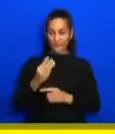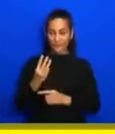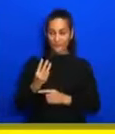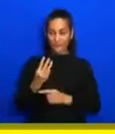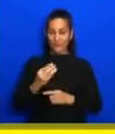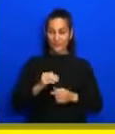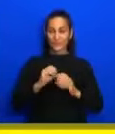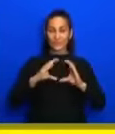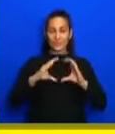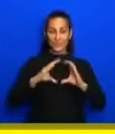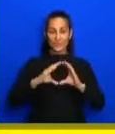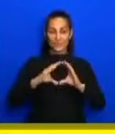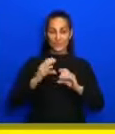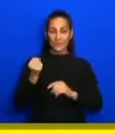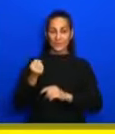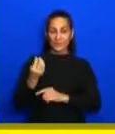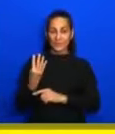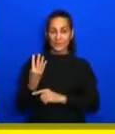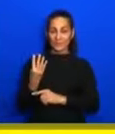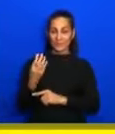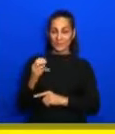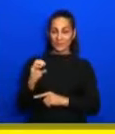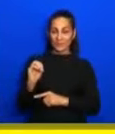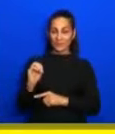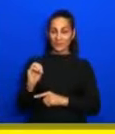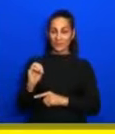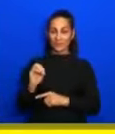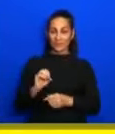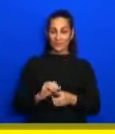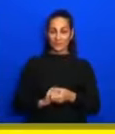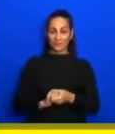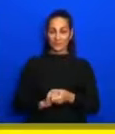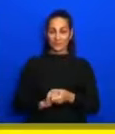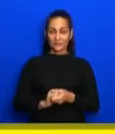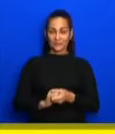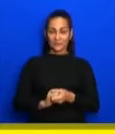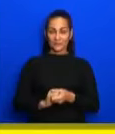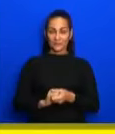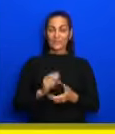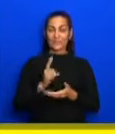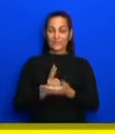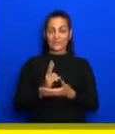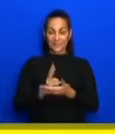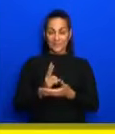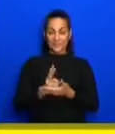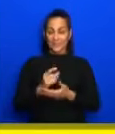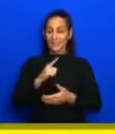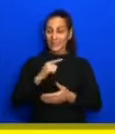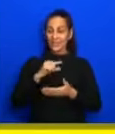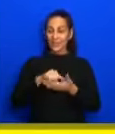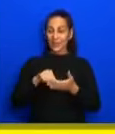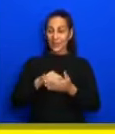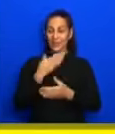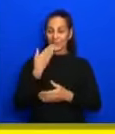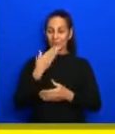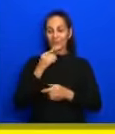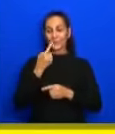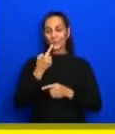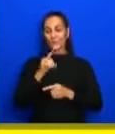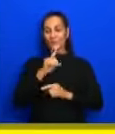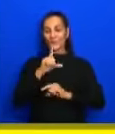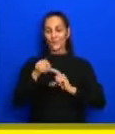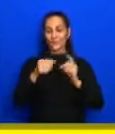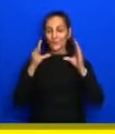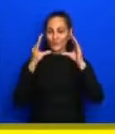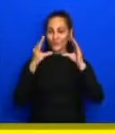3. Bola branca número 40. Branca 40. Na sequência tem Loto Fácil,